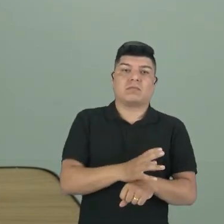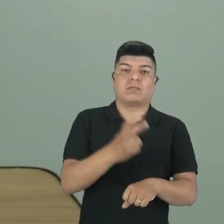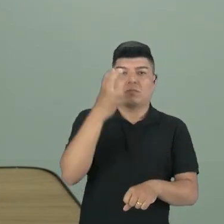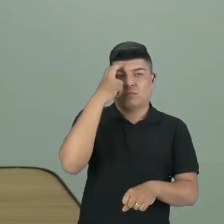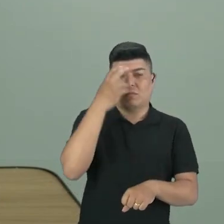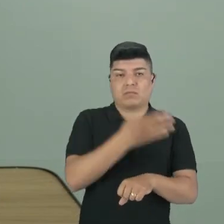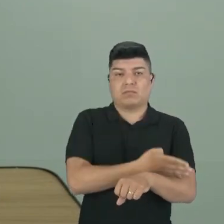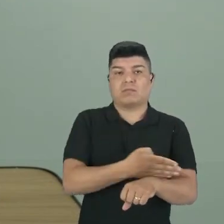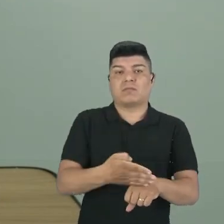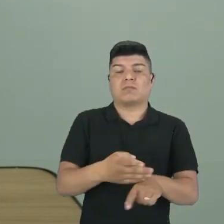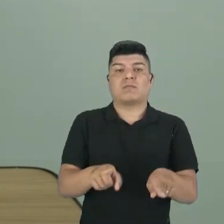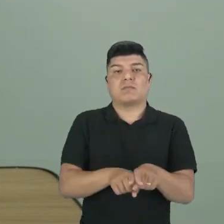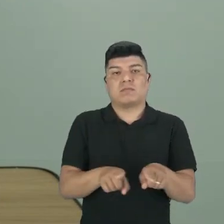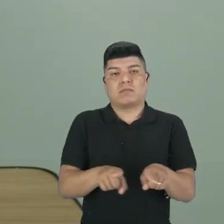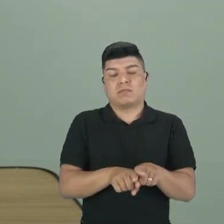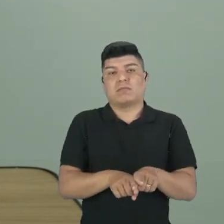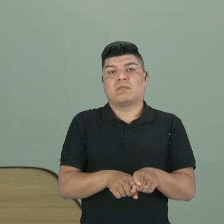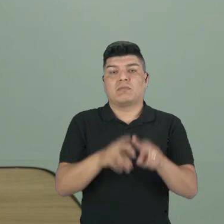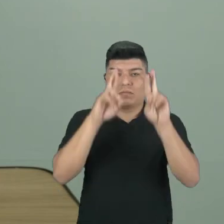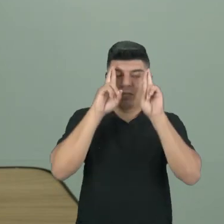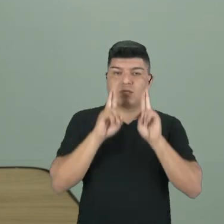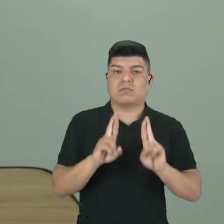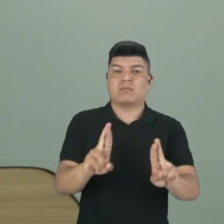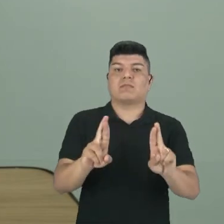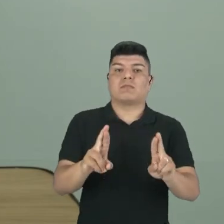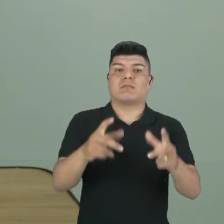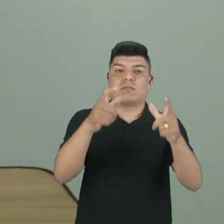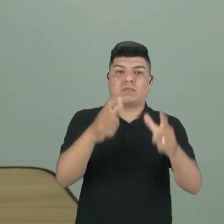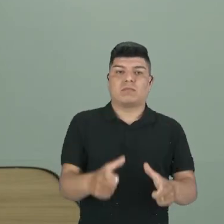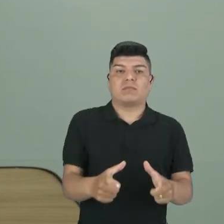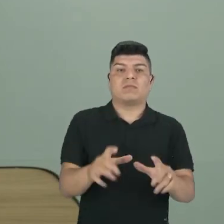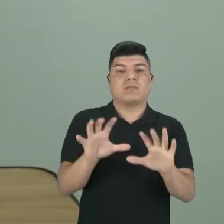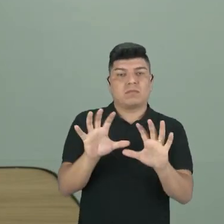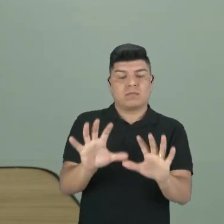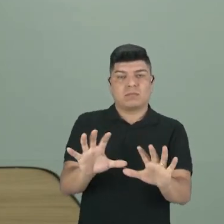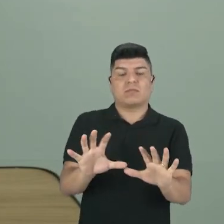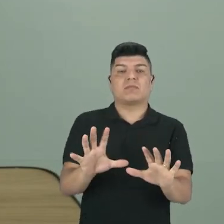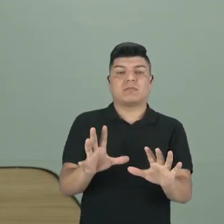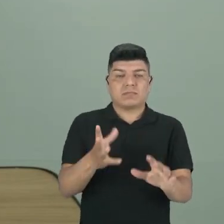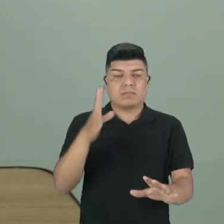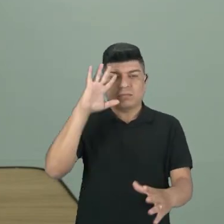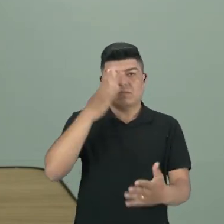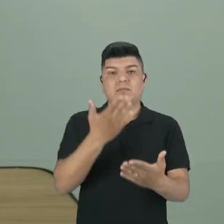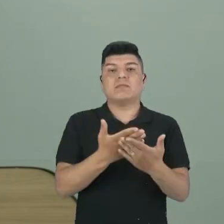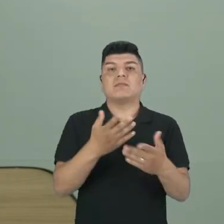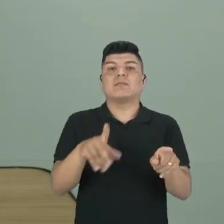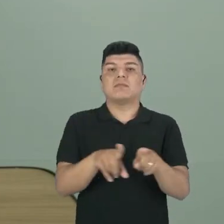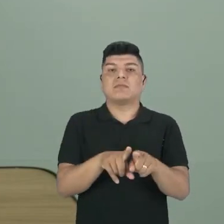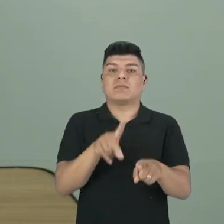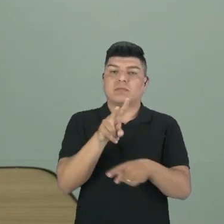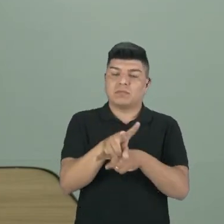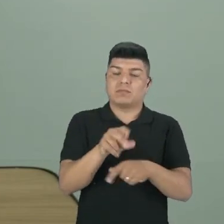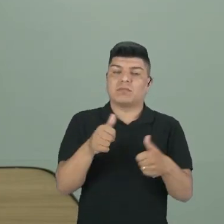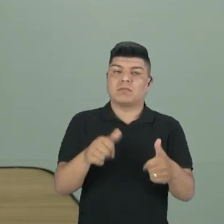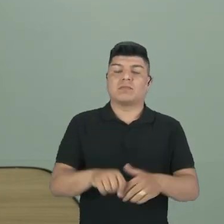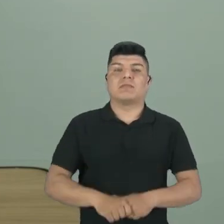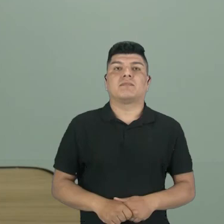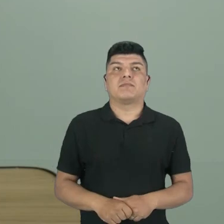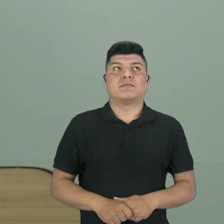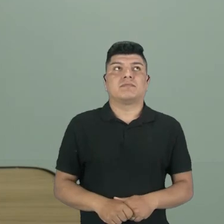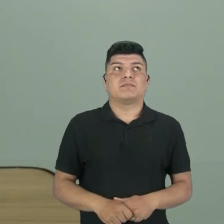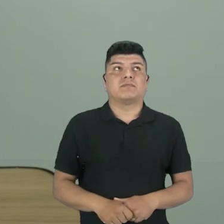seus costumes, né, sendo respeitados no seu espaço conforme o que eles acreditam, o que eles defendem.